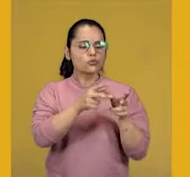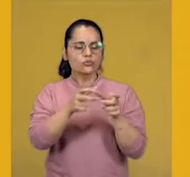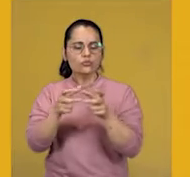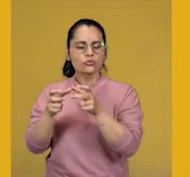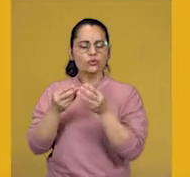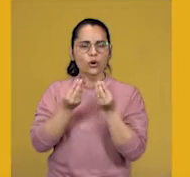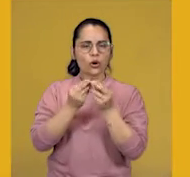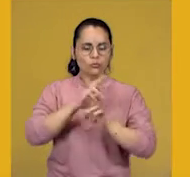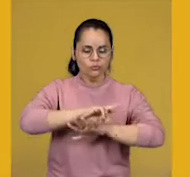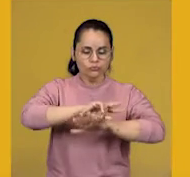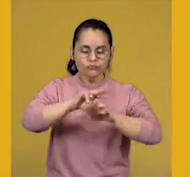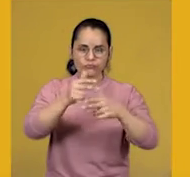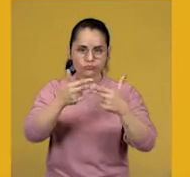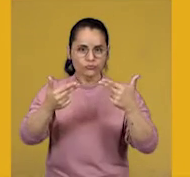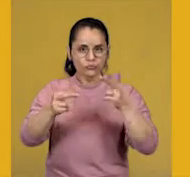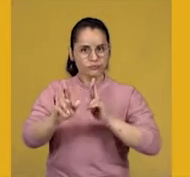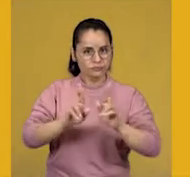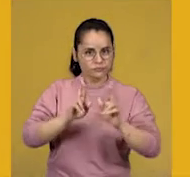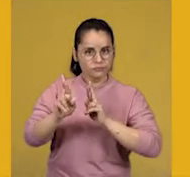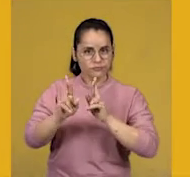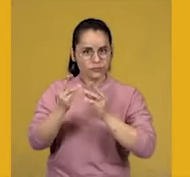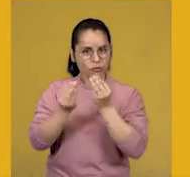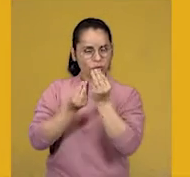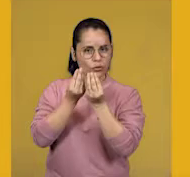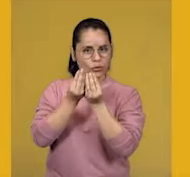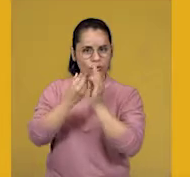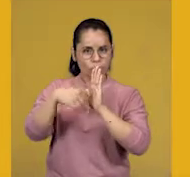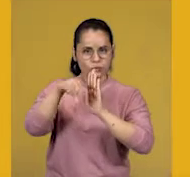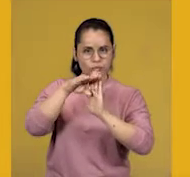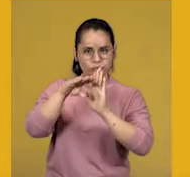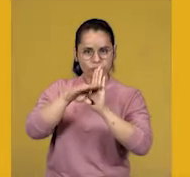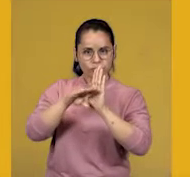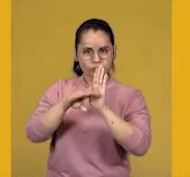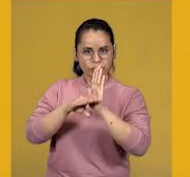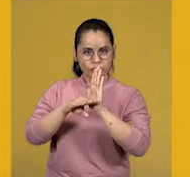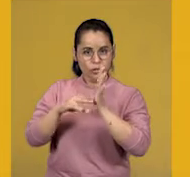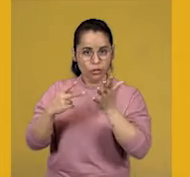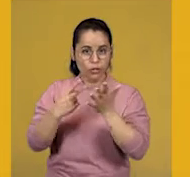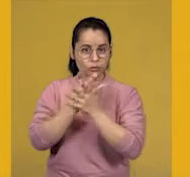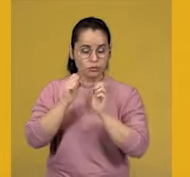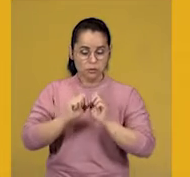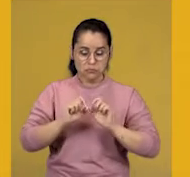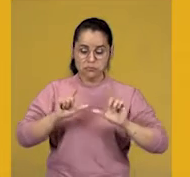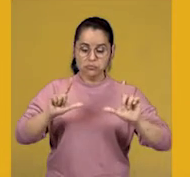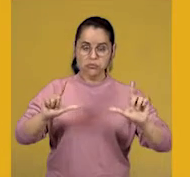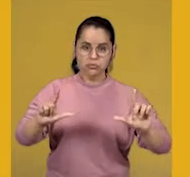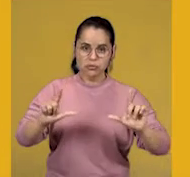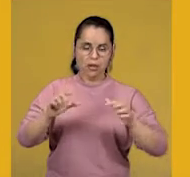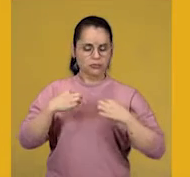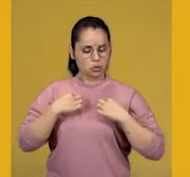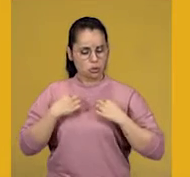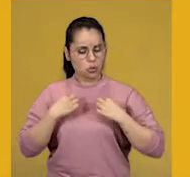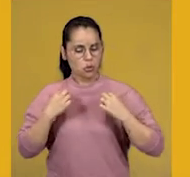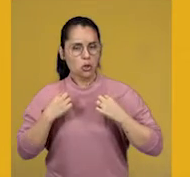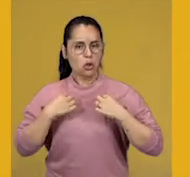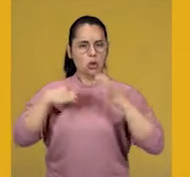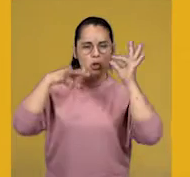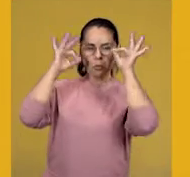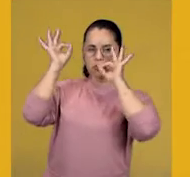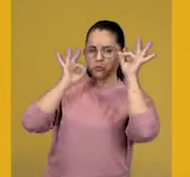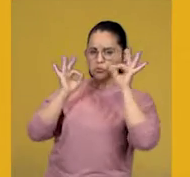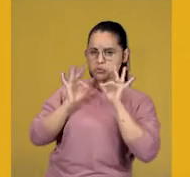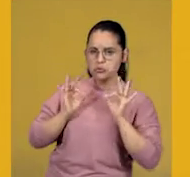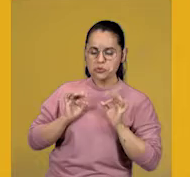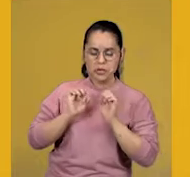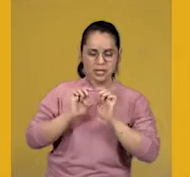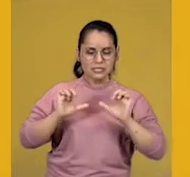diferentes elementos envolvidos na composição dos acontecimentos cênicos, figurinos, adereços,